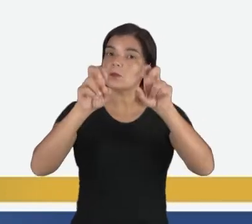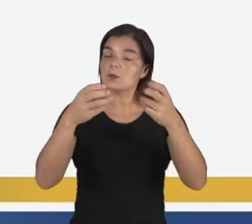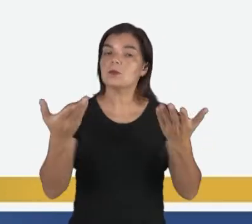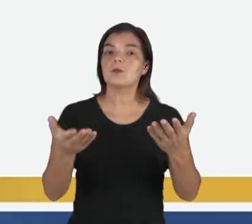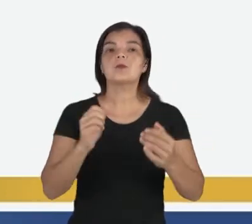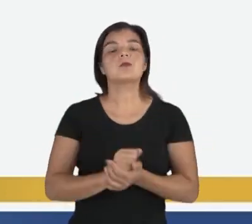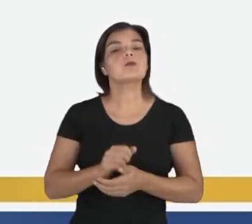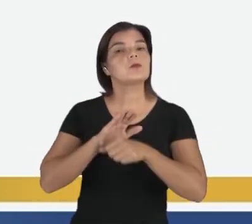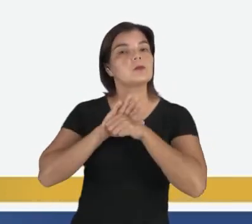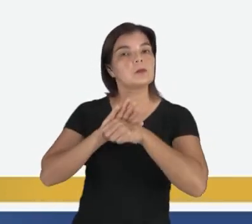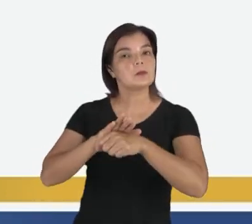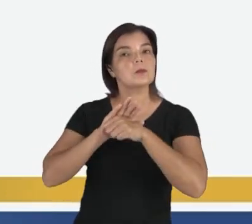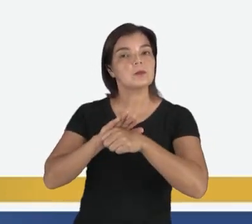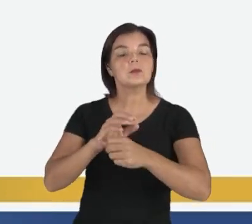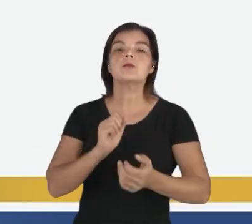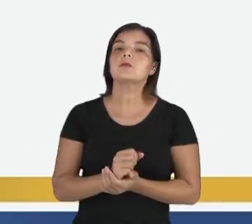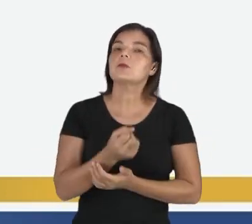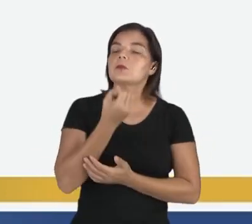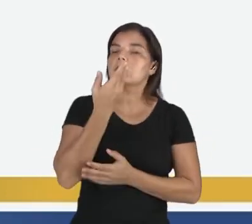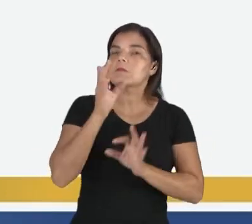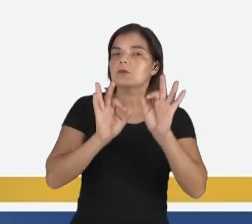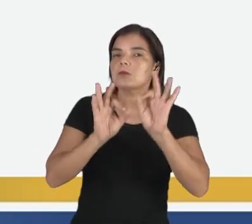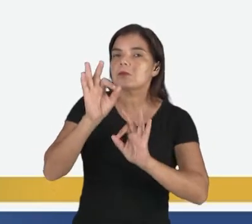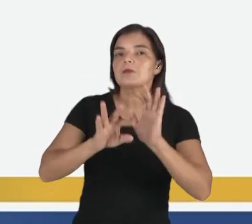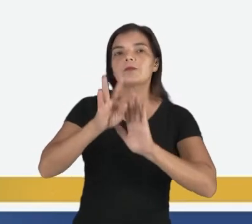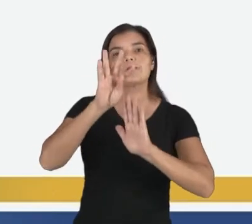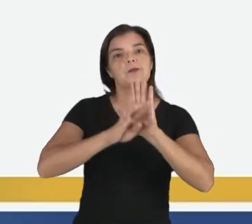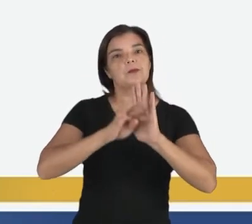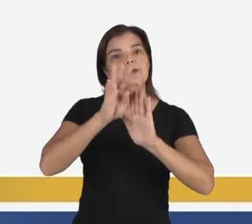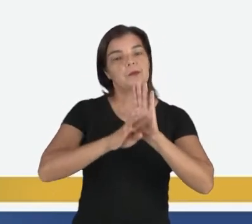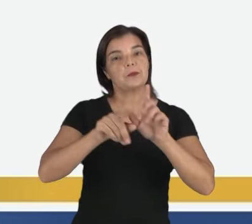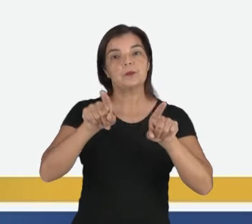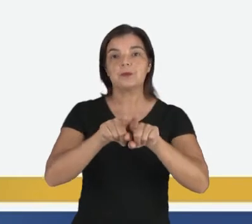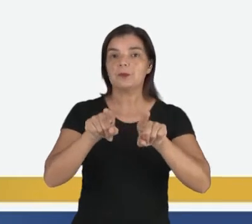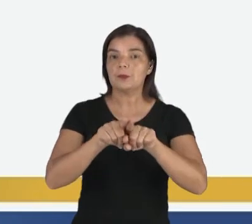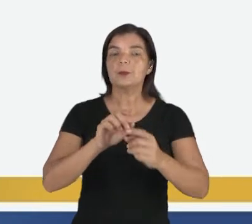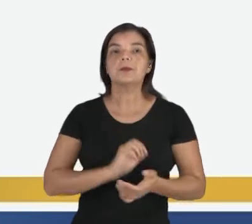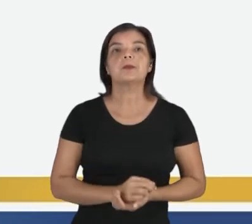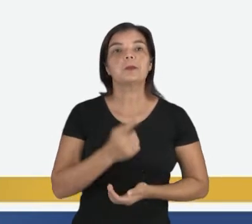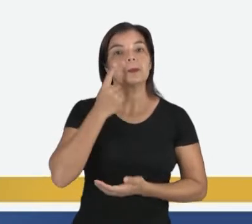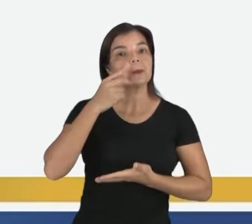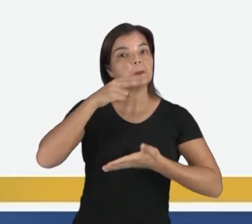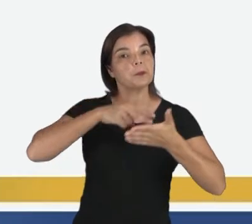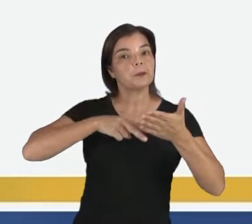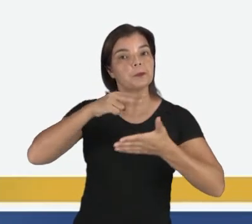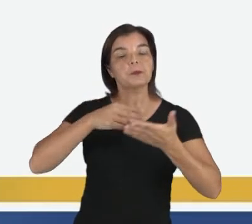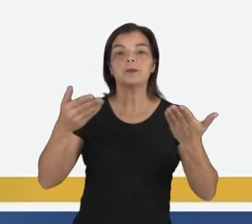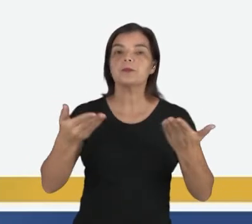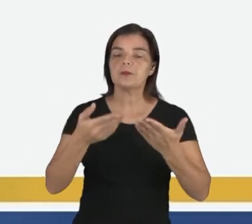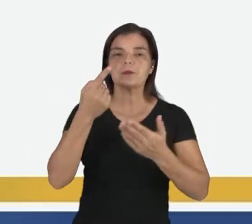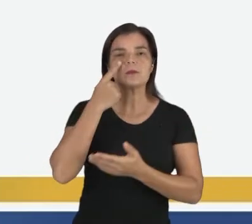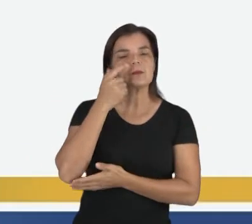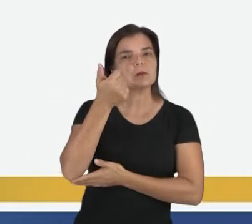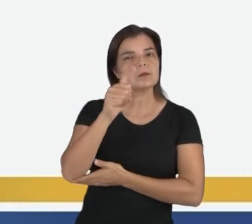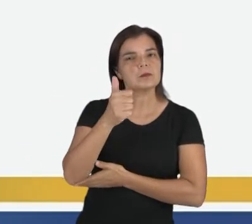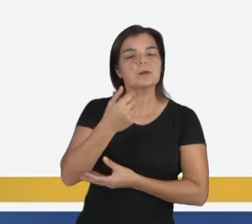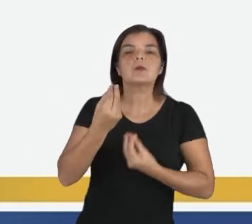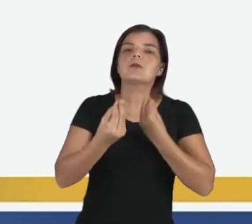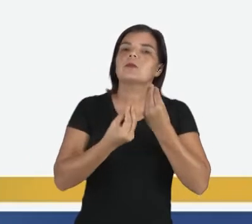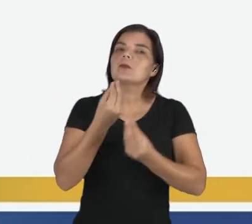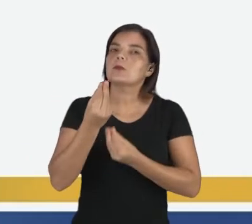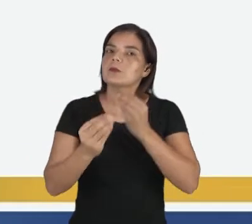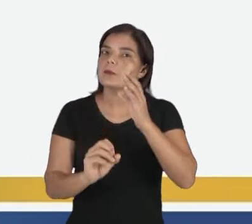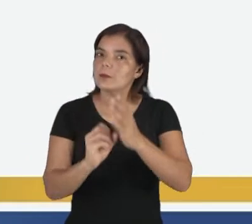tema contribuem para a boa construção dos textos jornalísticos. Vamos ler um texto e vamos observar como